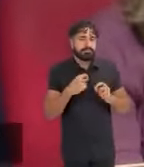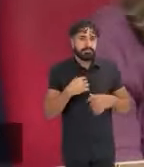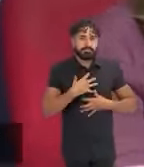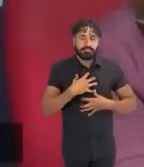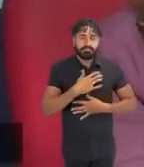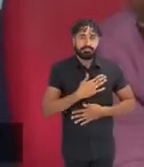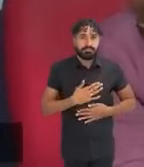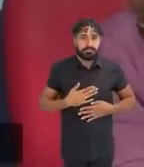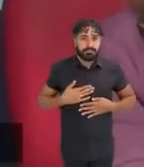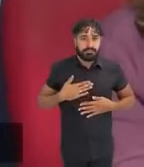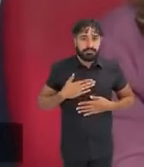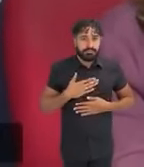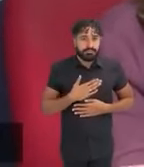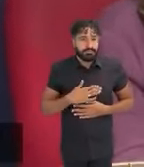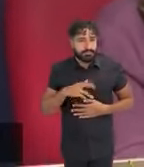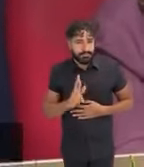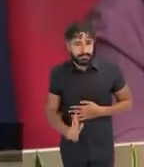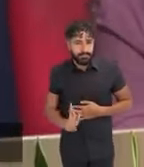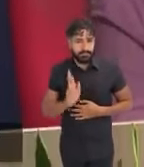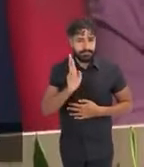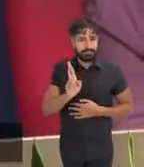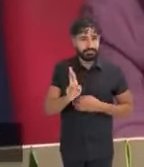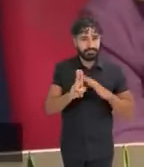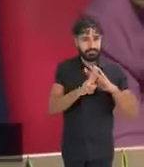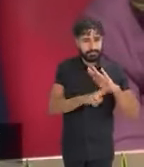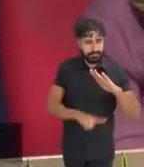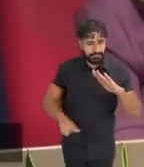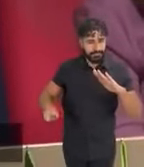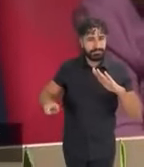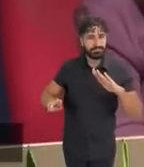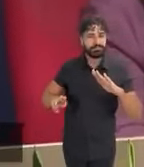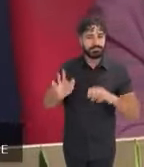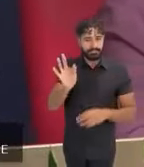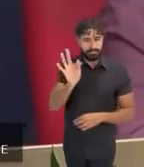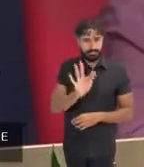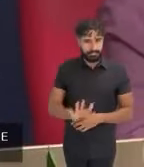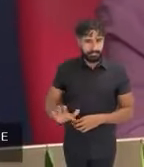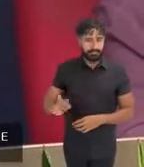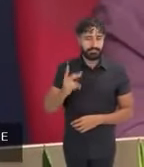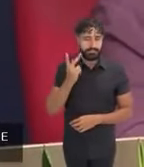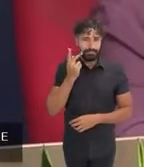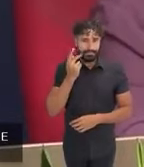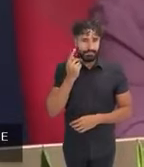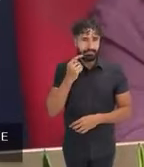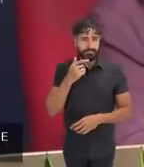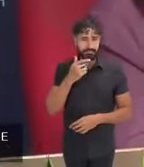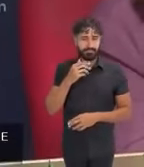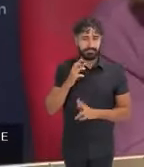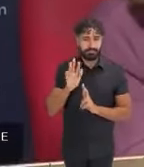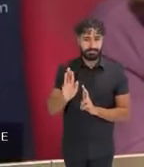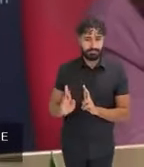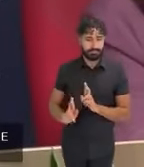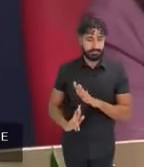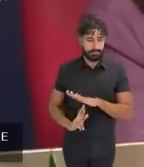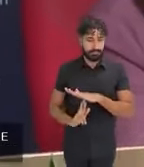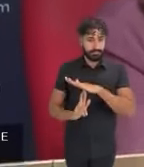aqui representando a Universidade de Fortaleza e o nosso magnífico reitor, o professor Randall